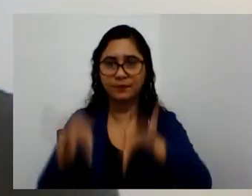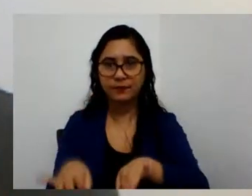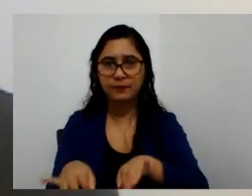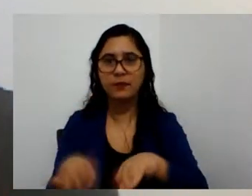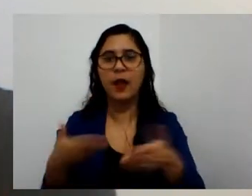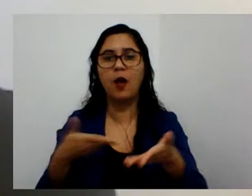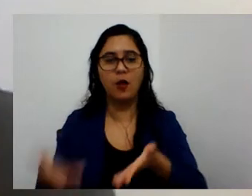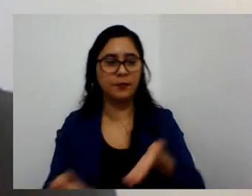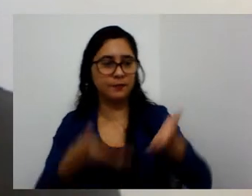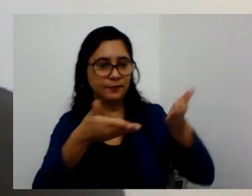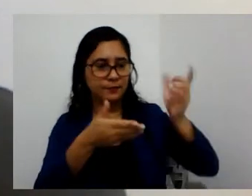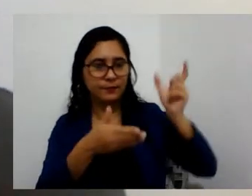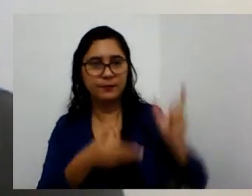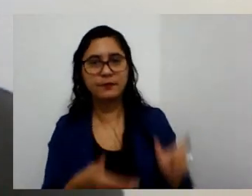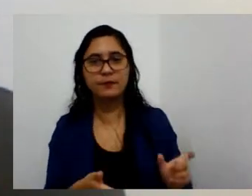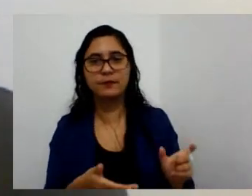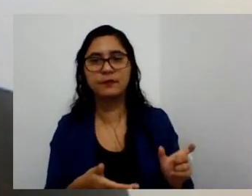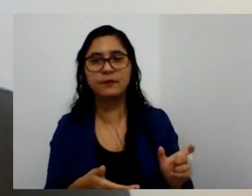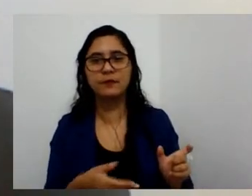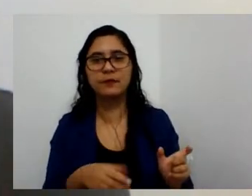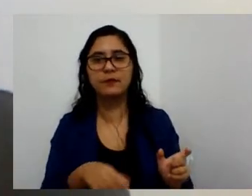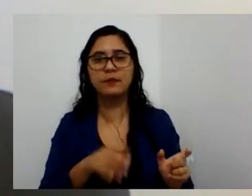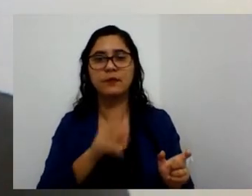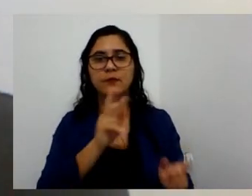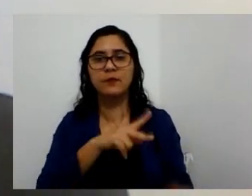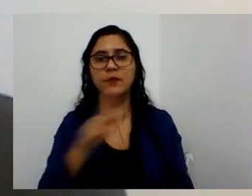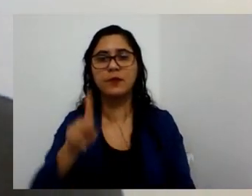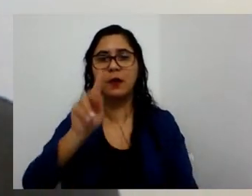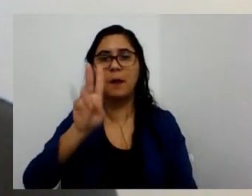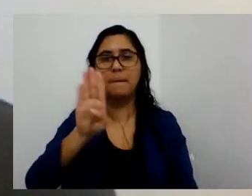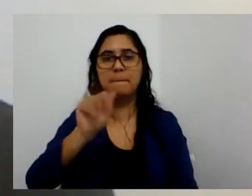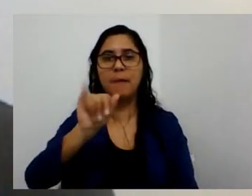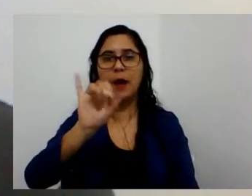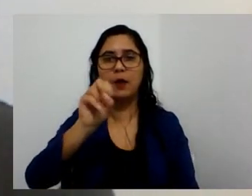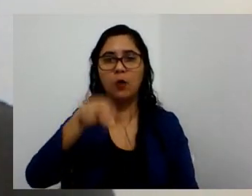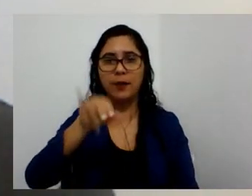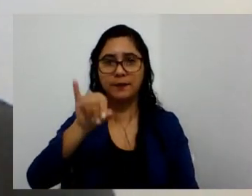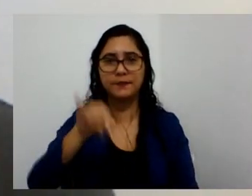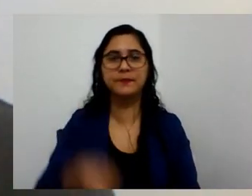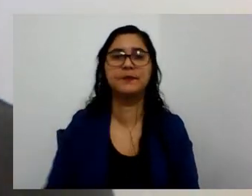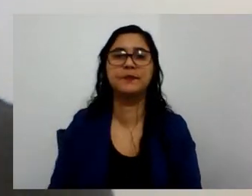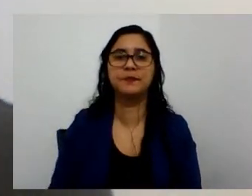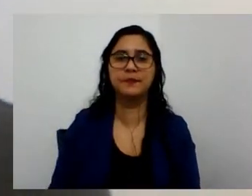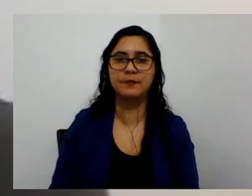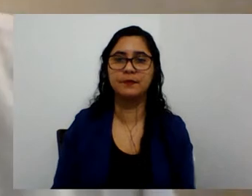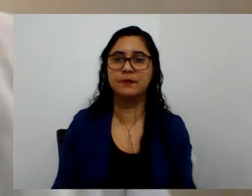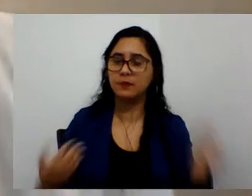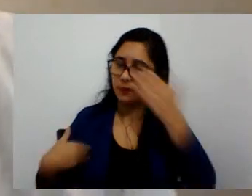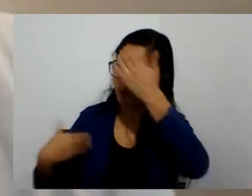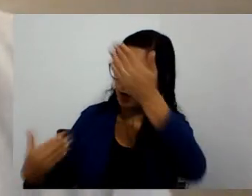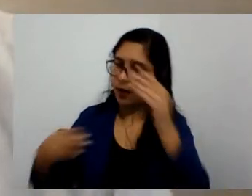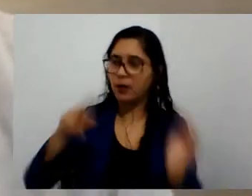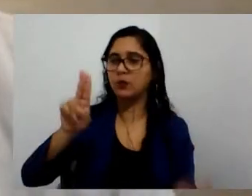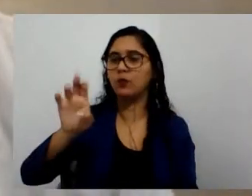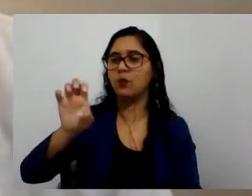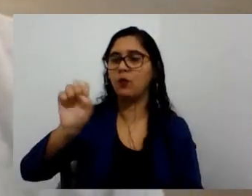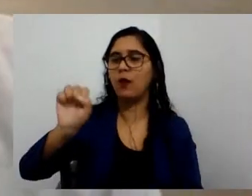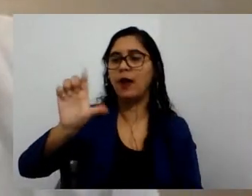passo a palavra, devolvo então a palavra ao professor Baione. Obrigado, Wesley. Obrigado